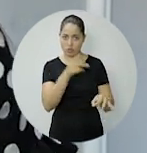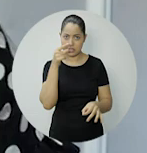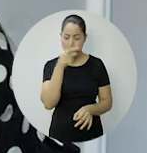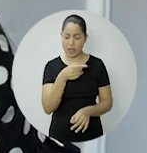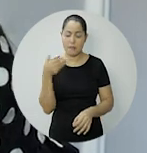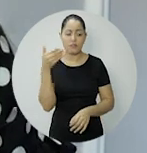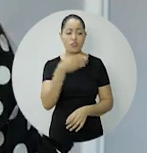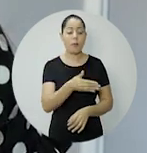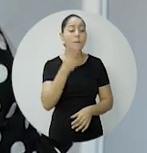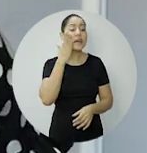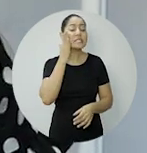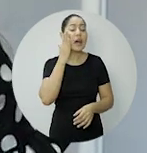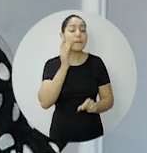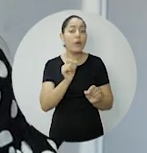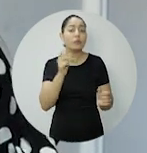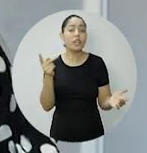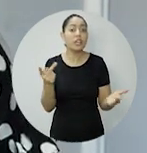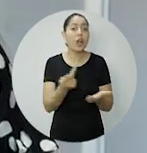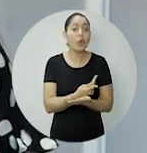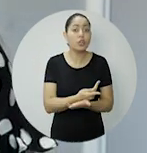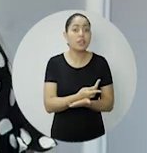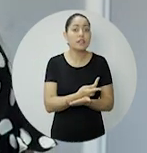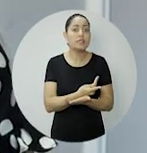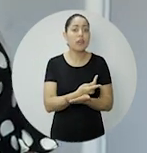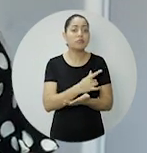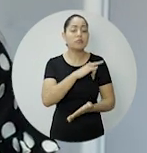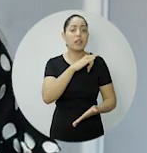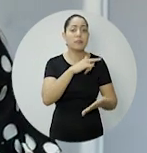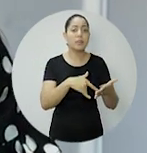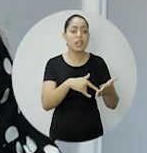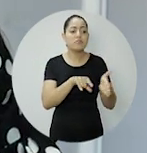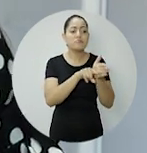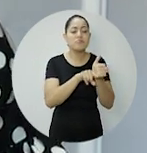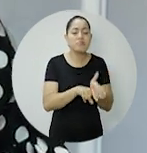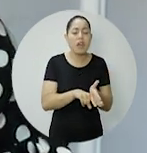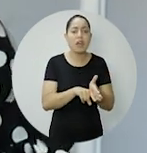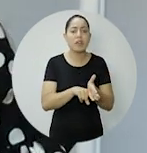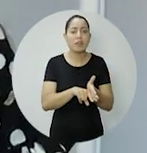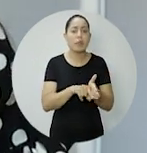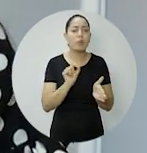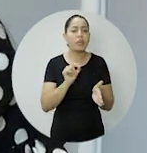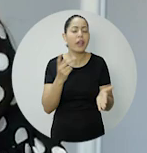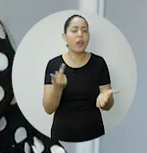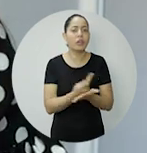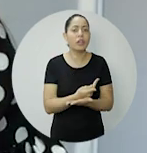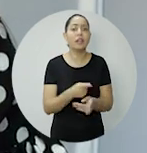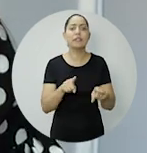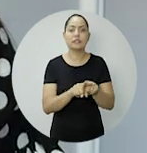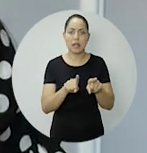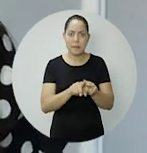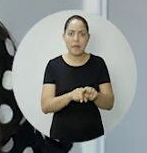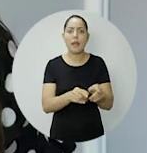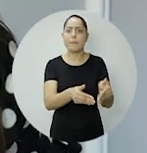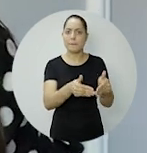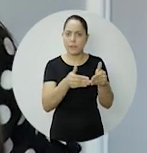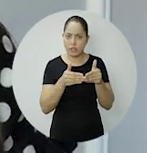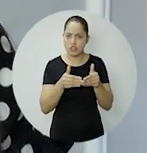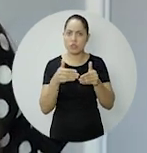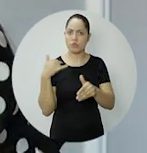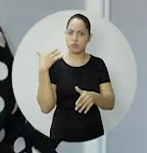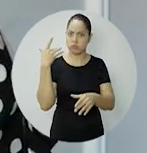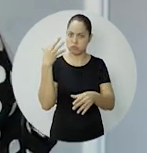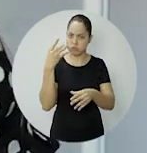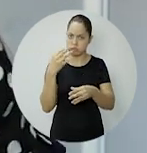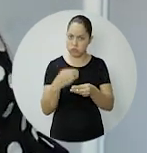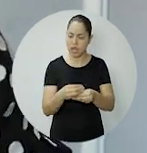tribunal, pedindo providências quanto à apuração desse caso específico e mais, pedindo uma revisão do